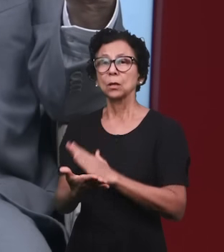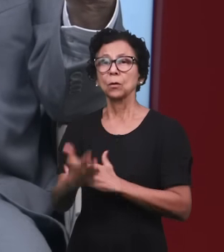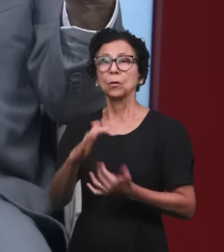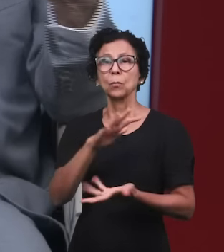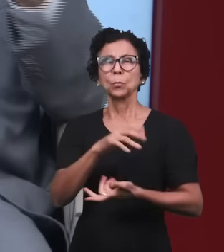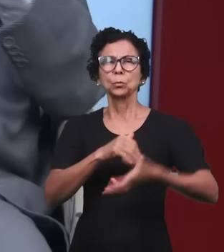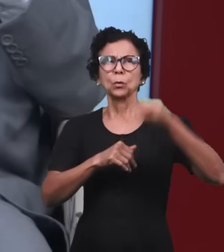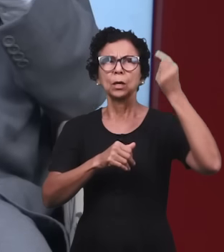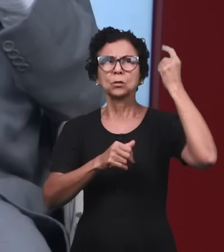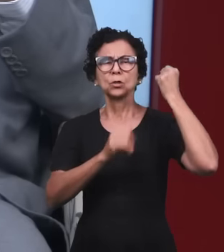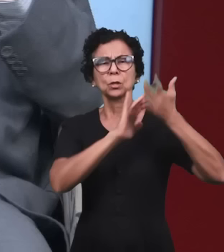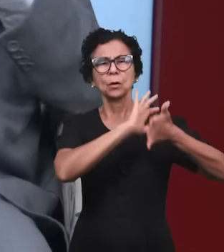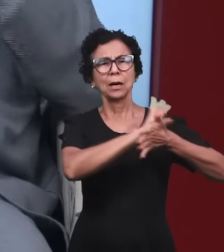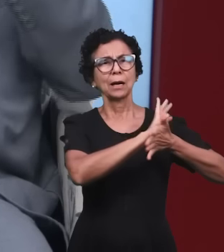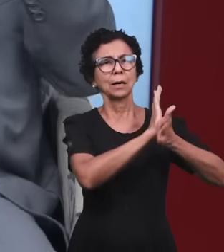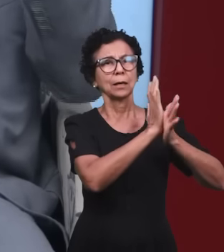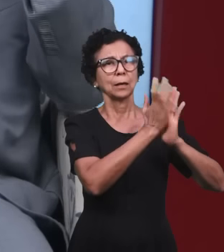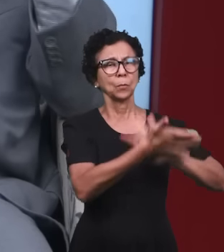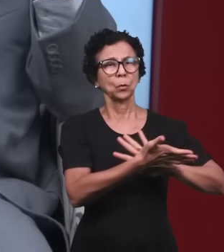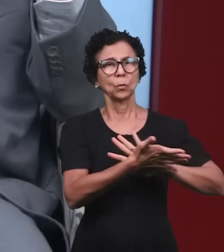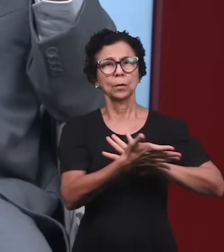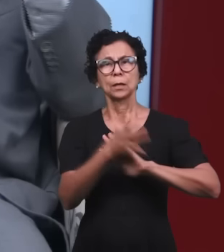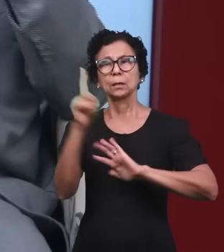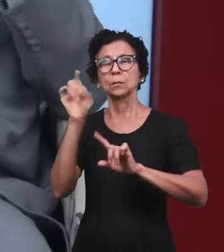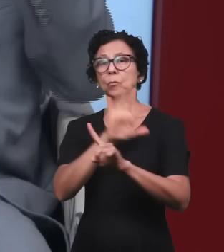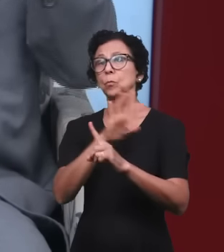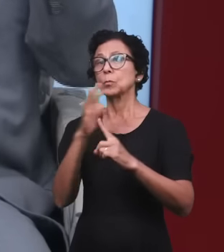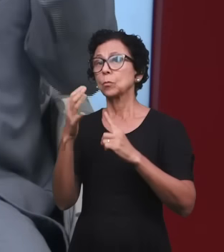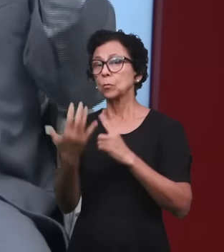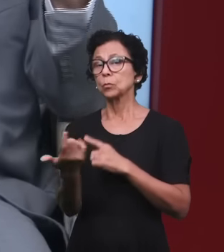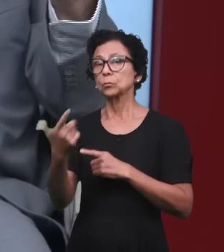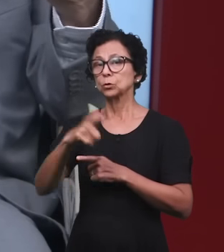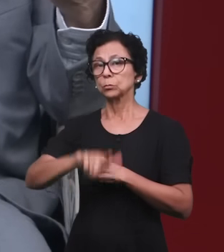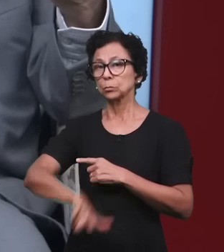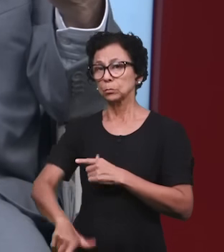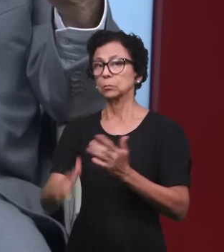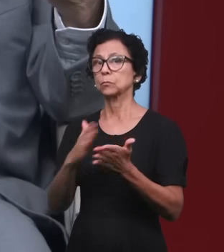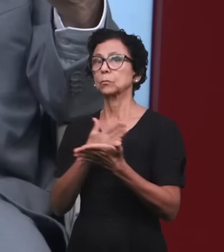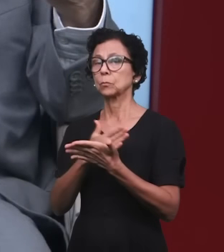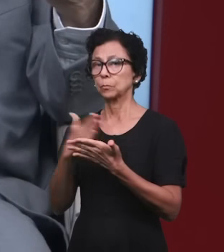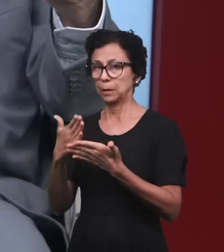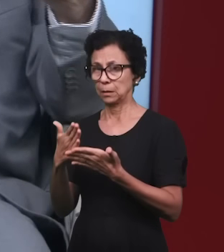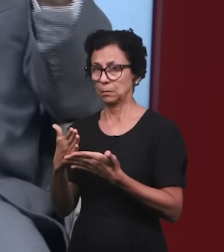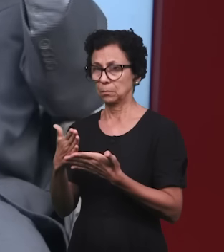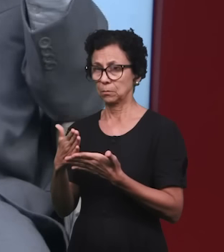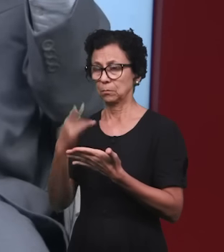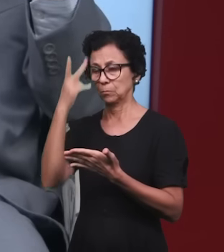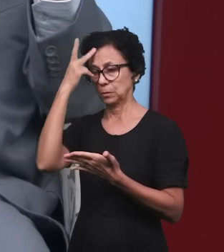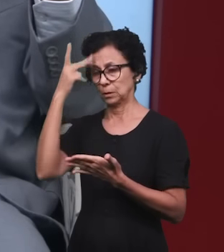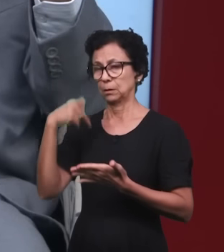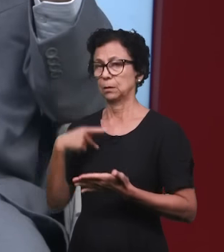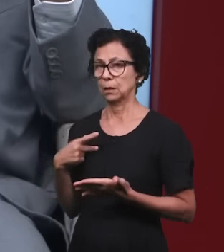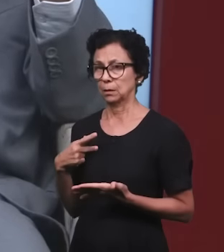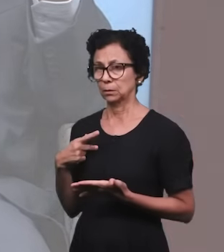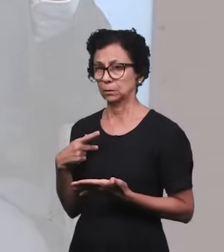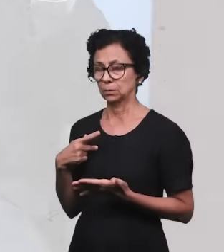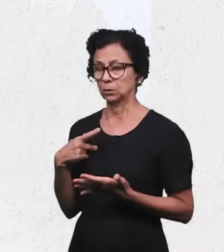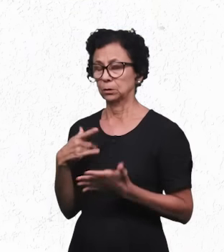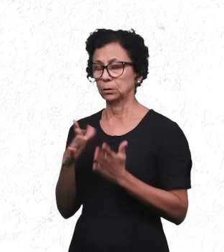antigo. Deus providenciou um recomeço, com uma nova oportunidade à humanidade. E a palavra diz